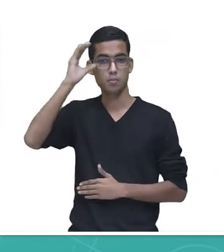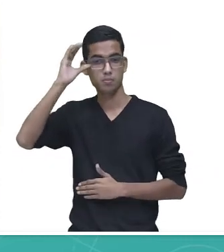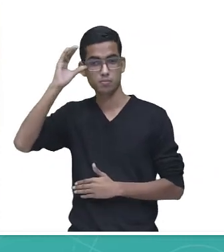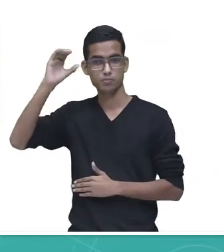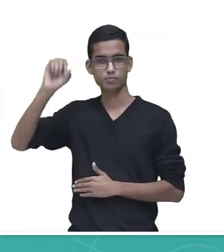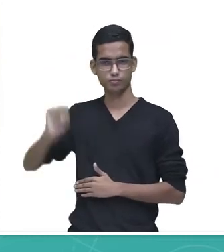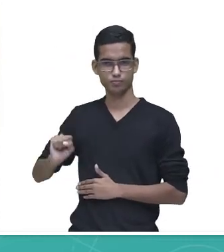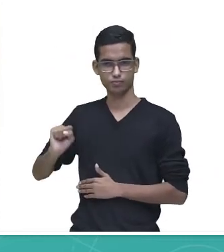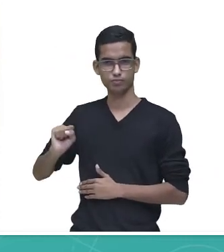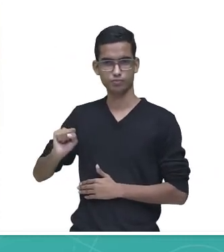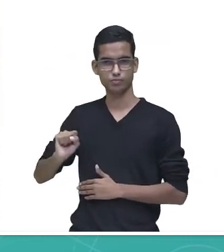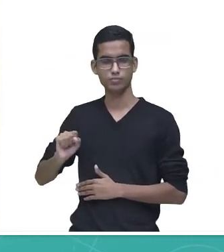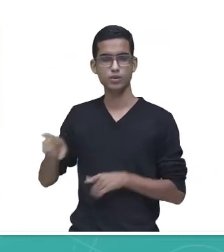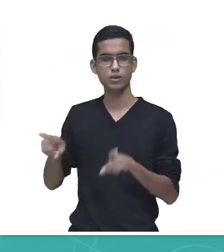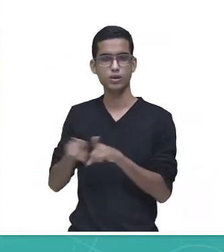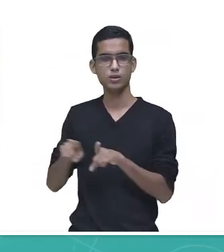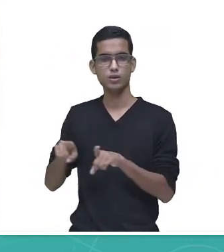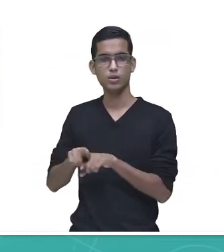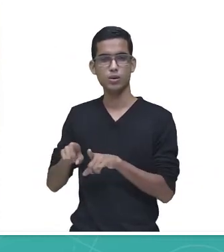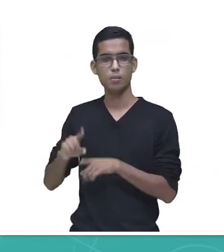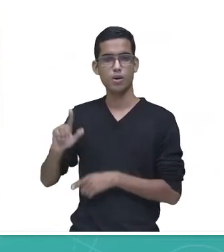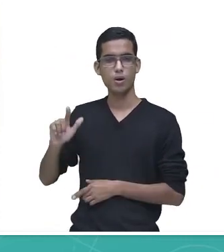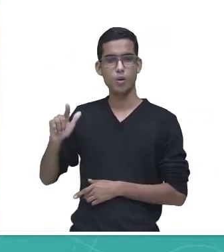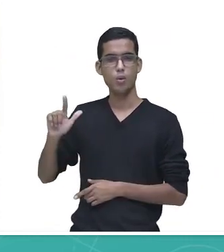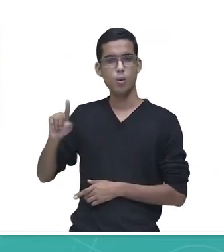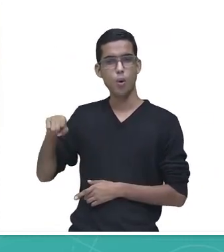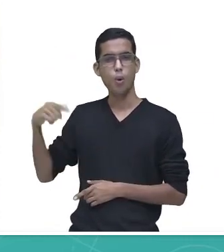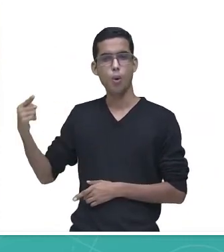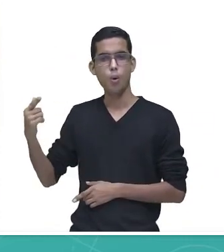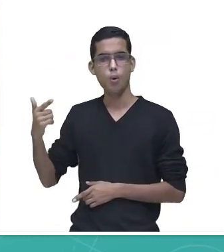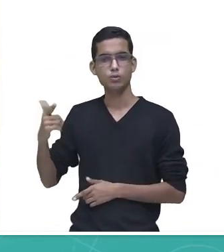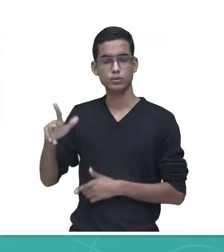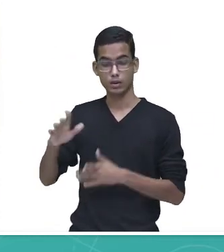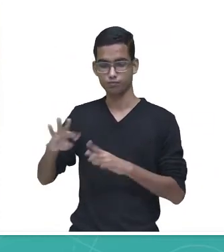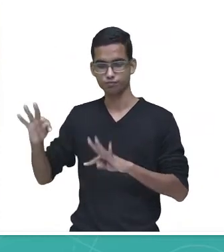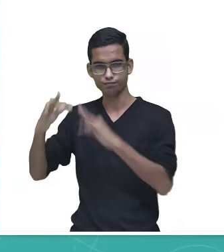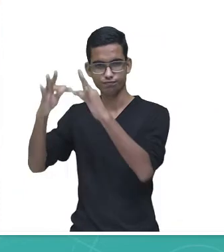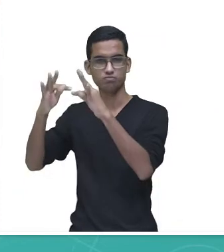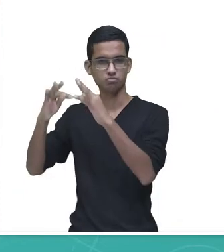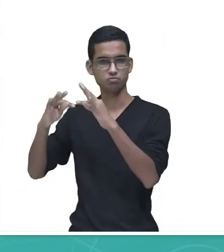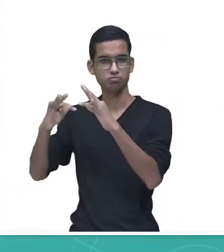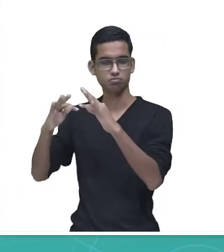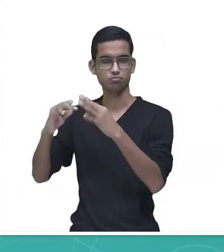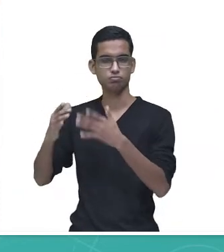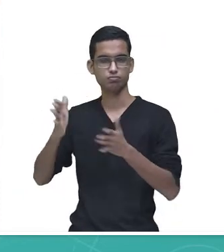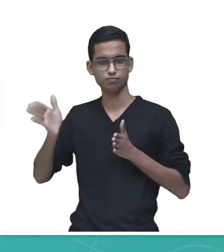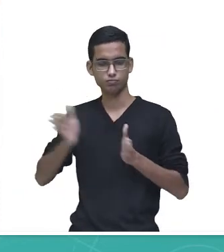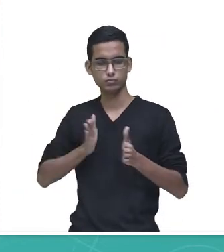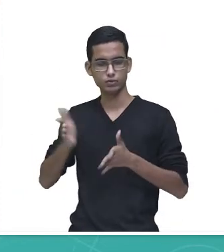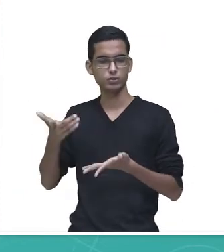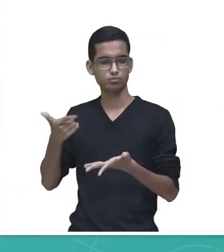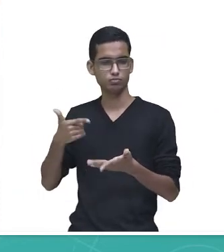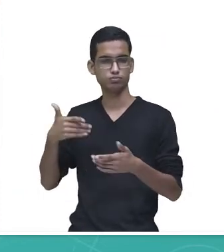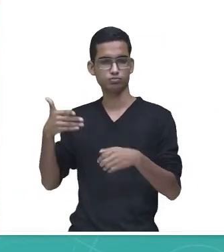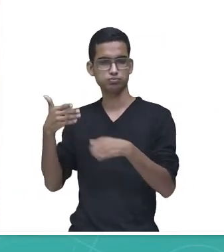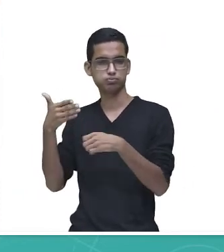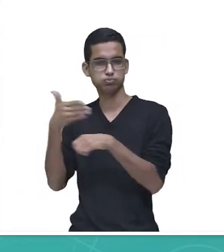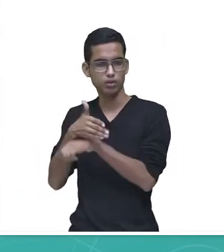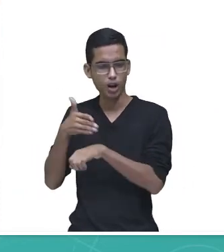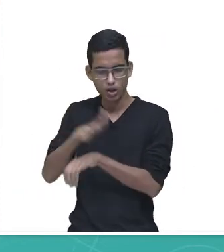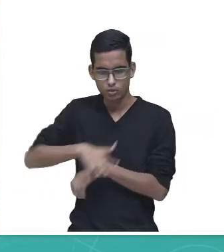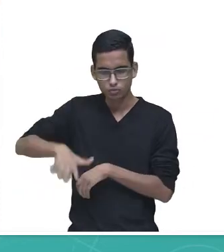Sul, por exemplo, muito desenvolvido, tecnologia, acesso a transporte,